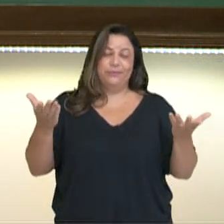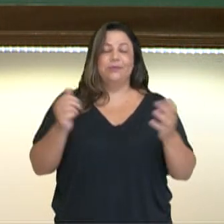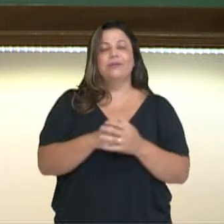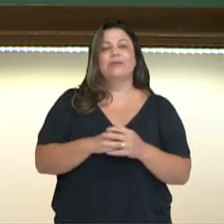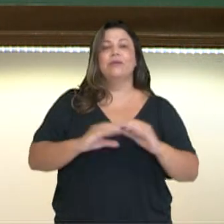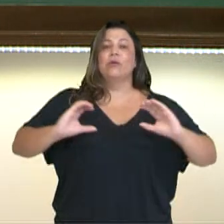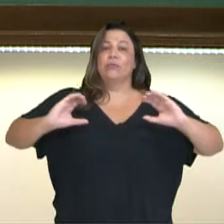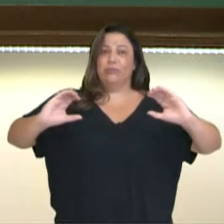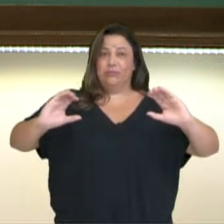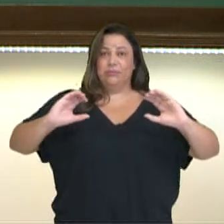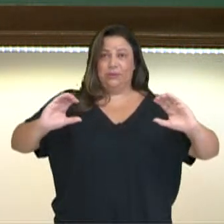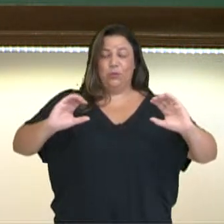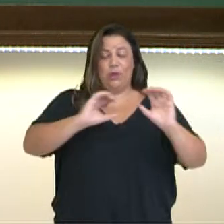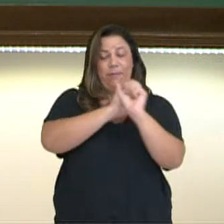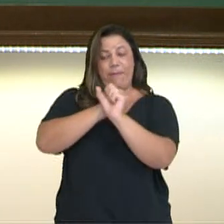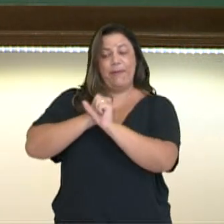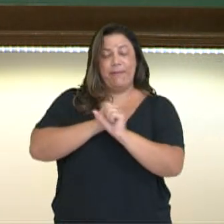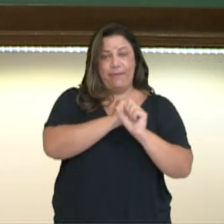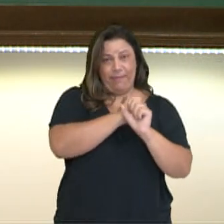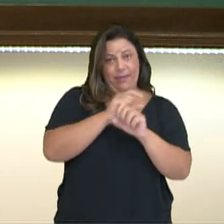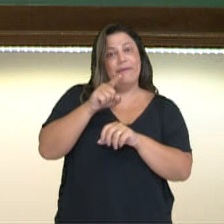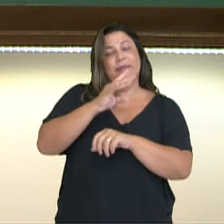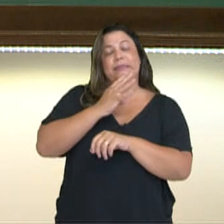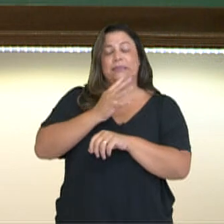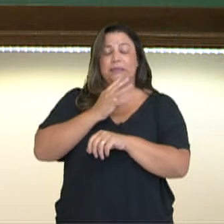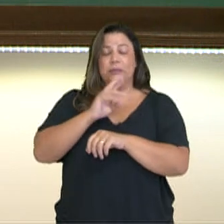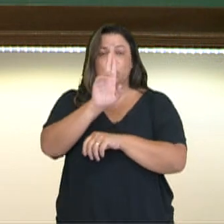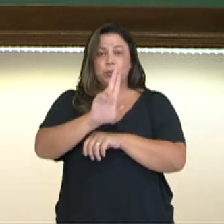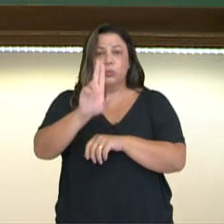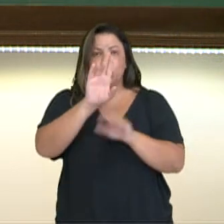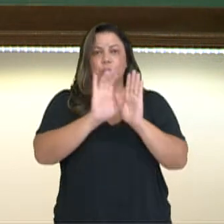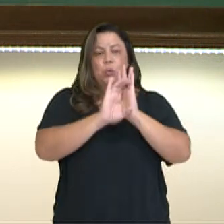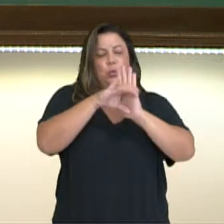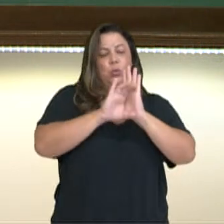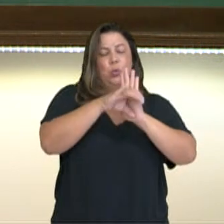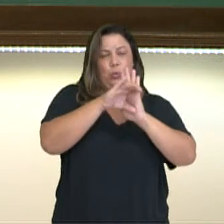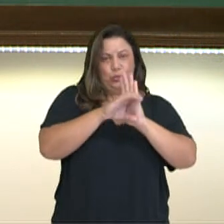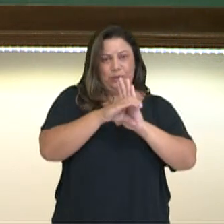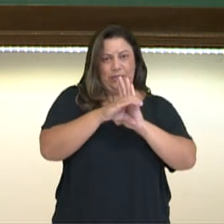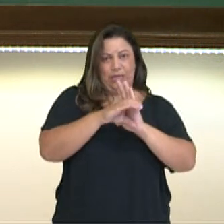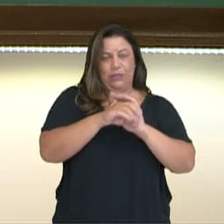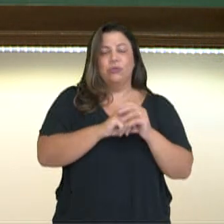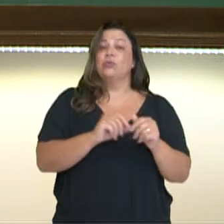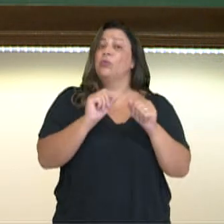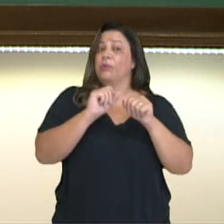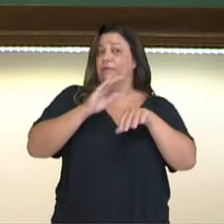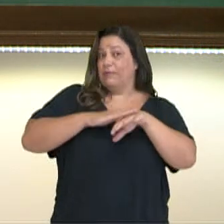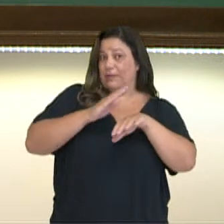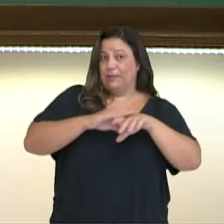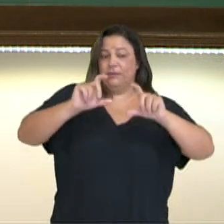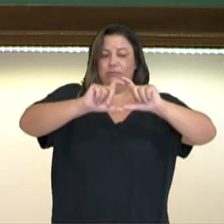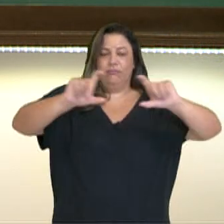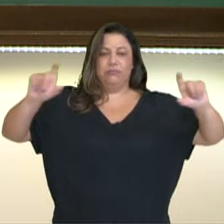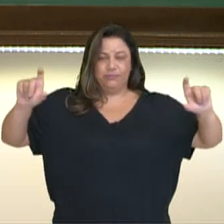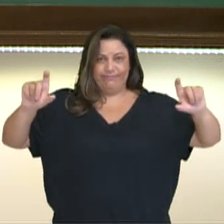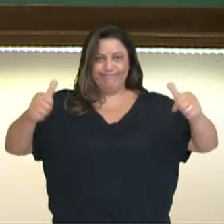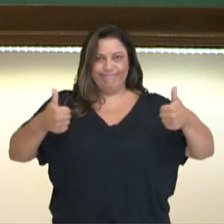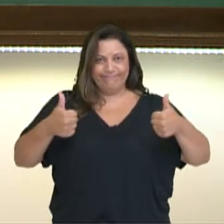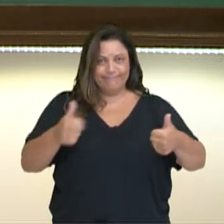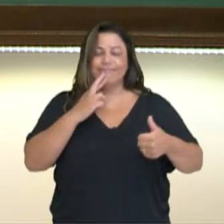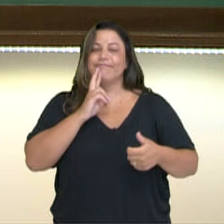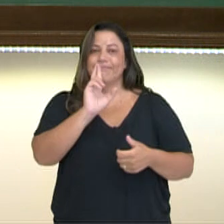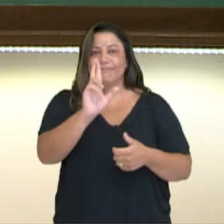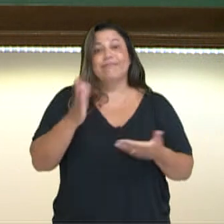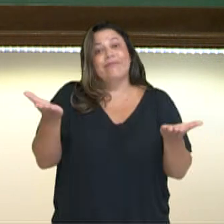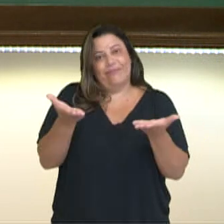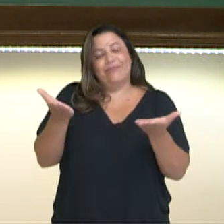você pega a medida que você conhece, o perímetro e a área, usa o conceito para montar uma equação e resolver essa equação. Beleza? Neste